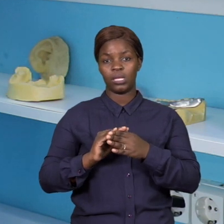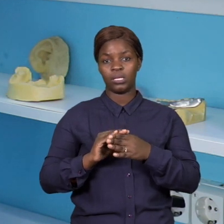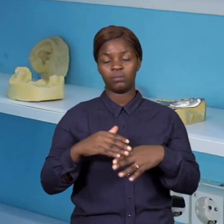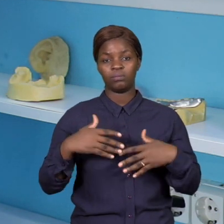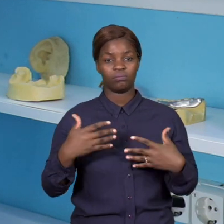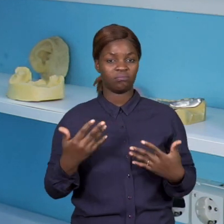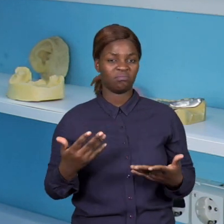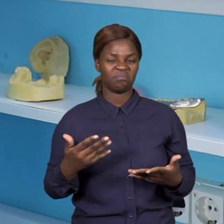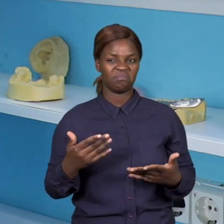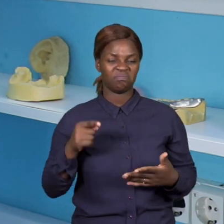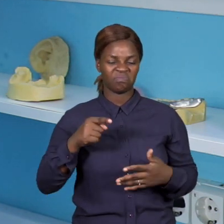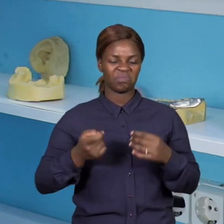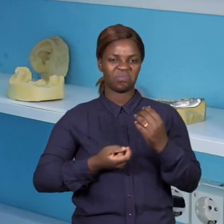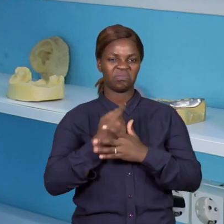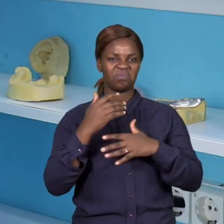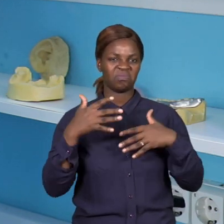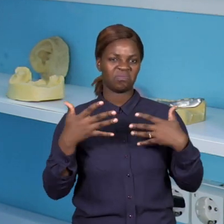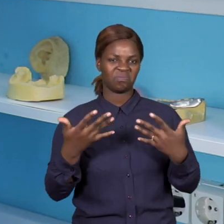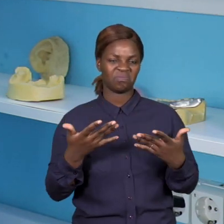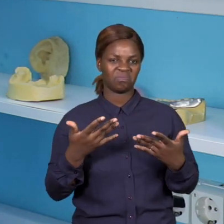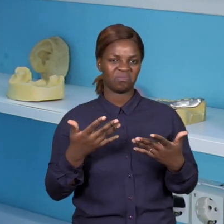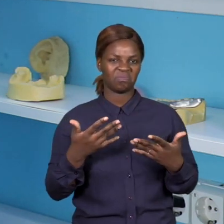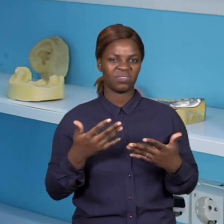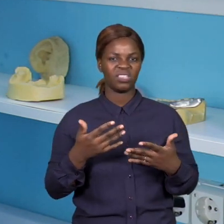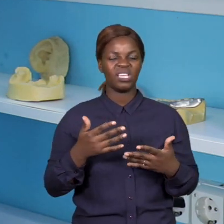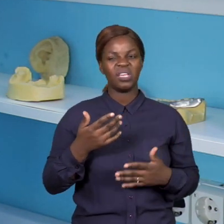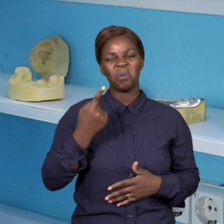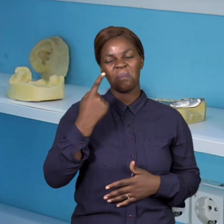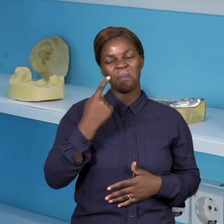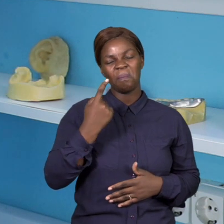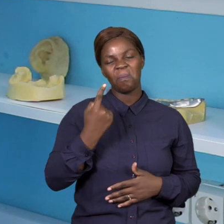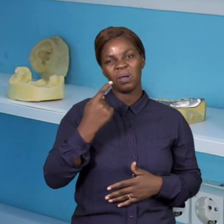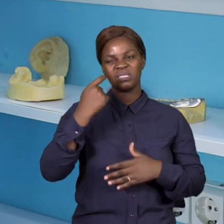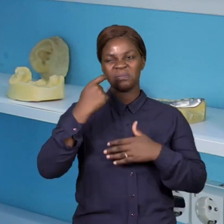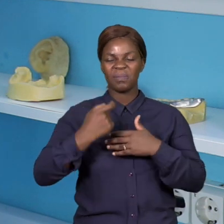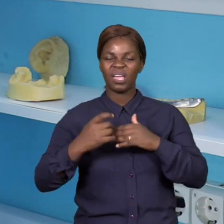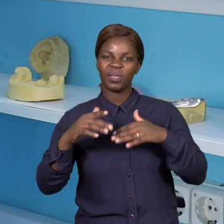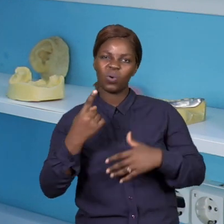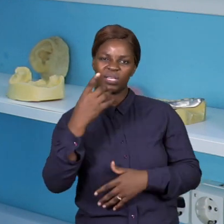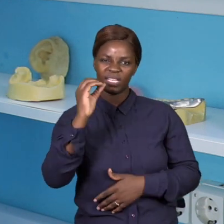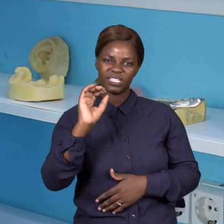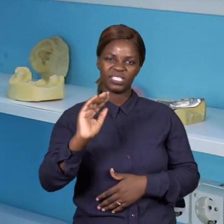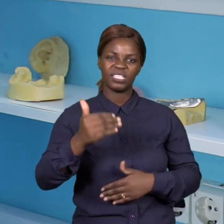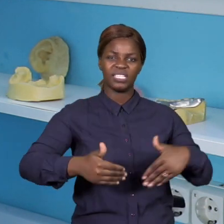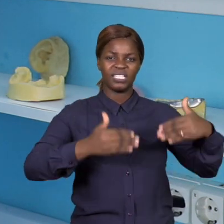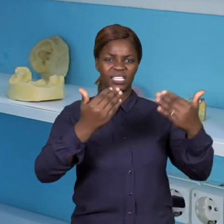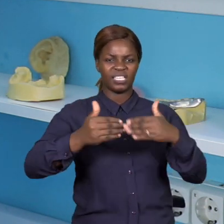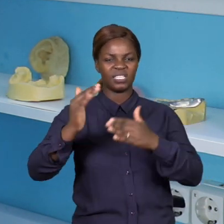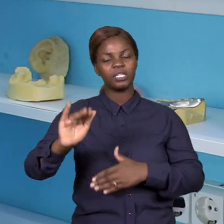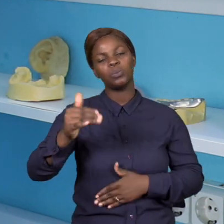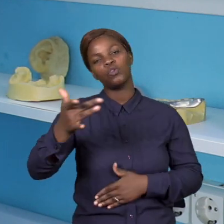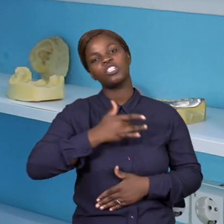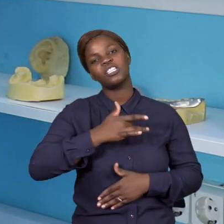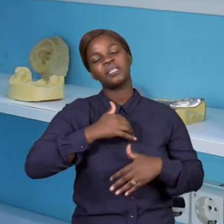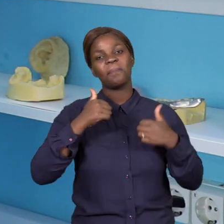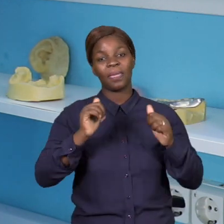o processo de adaptação, que normalmente seria de uma semana a 10 dias, né?